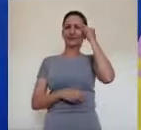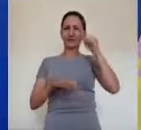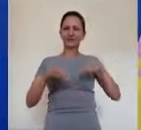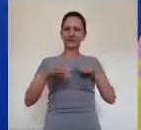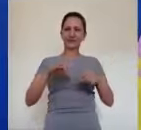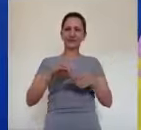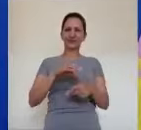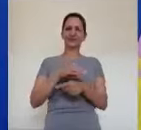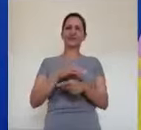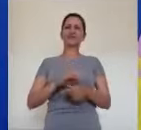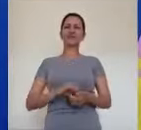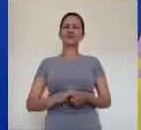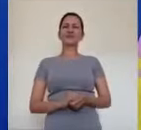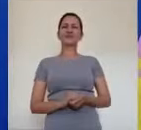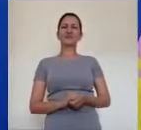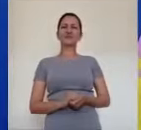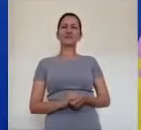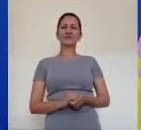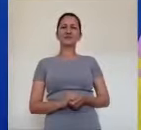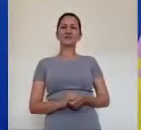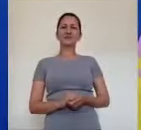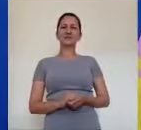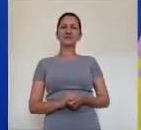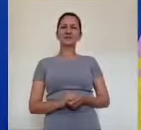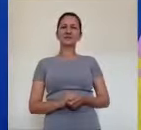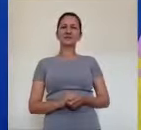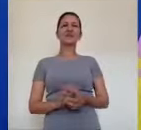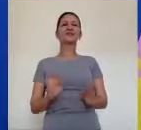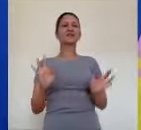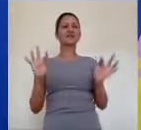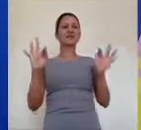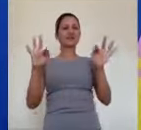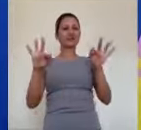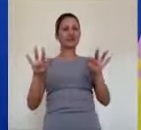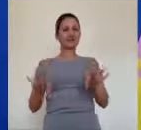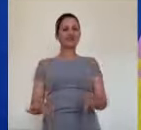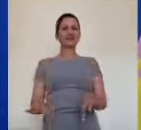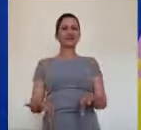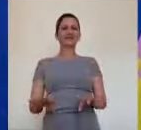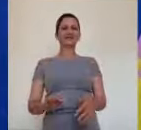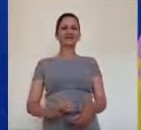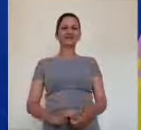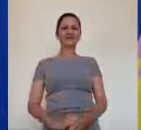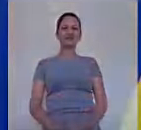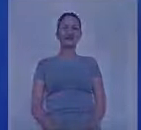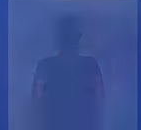ah e assim terminou a nossa história